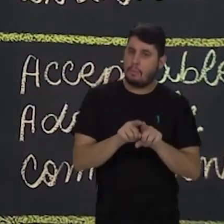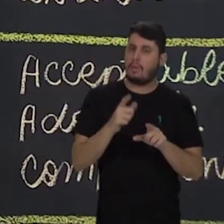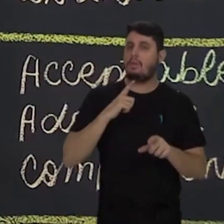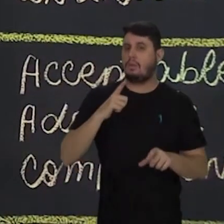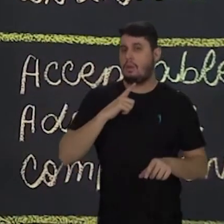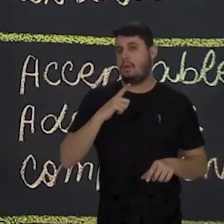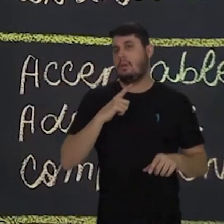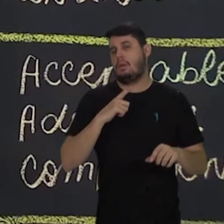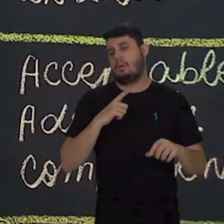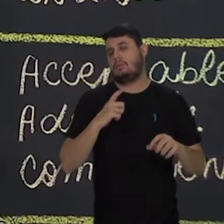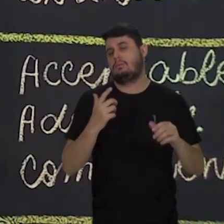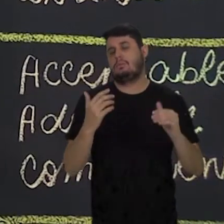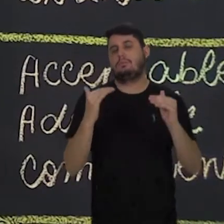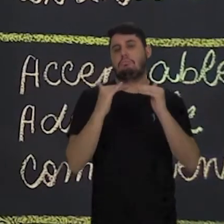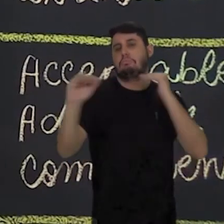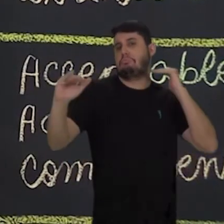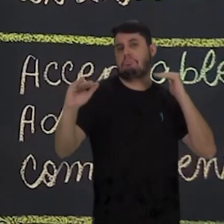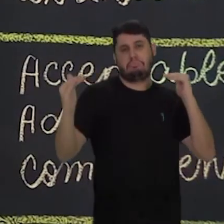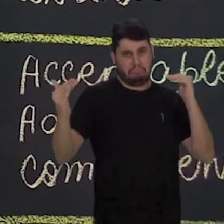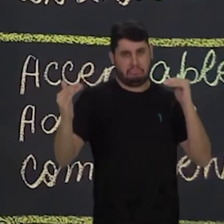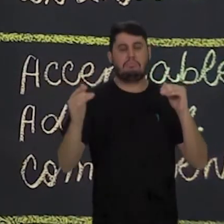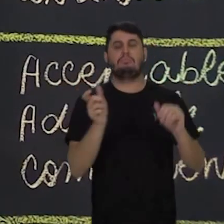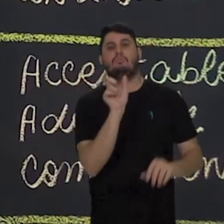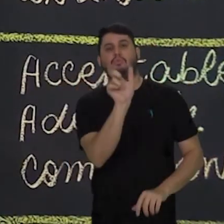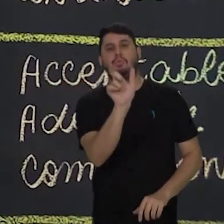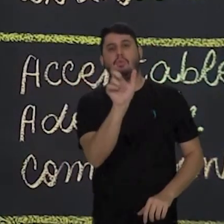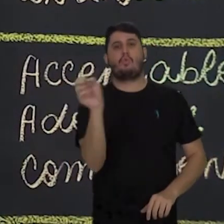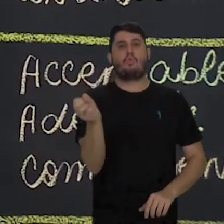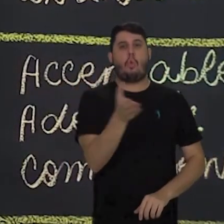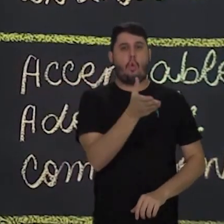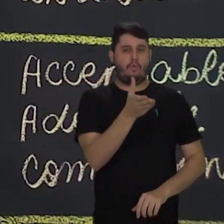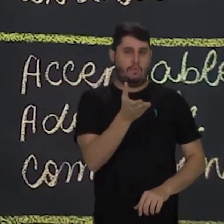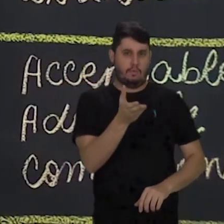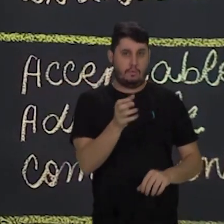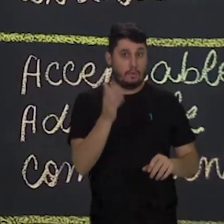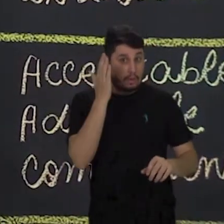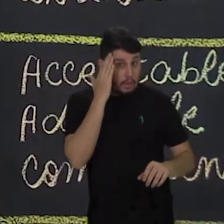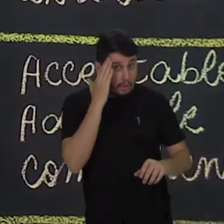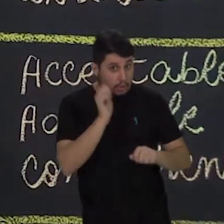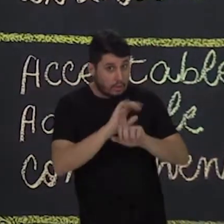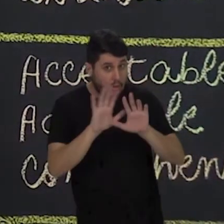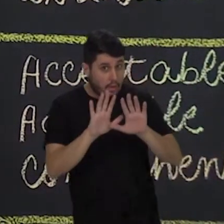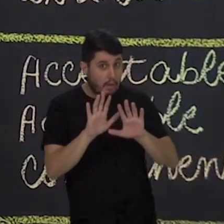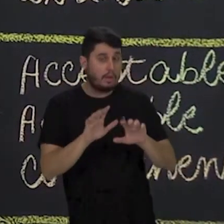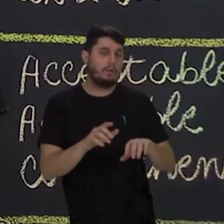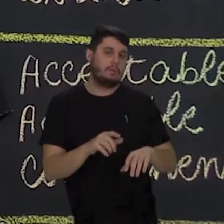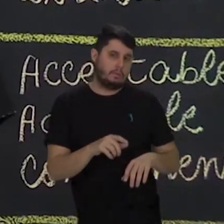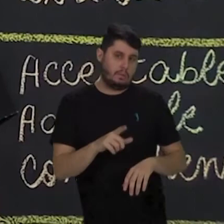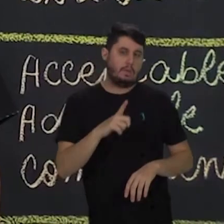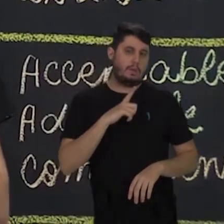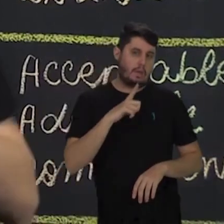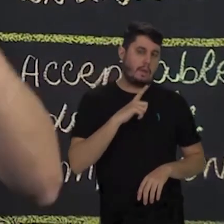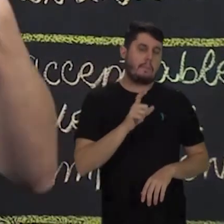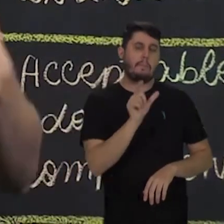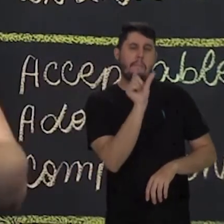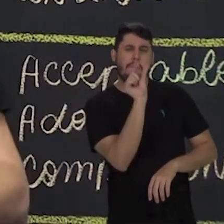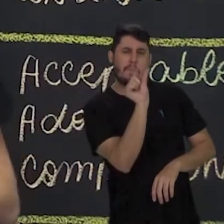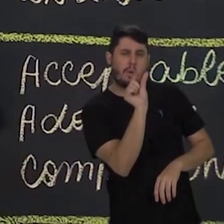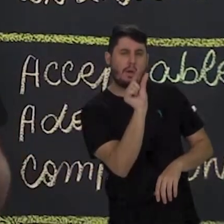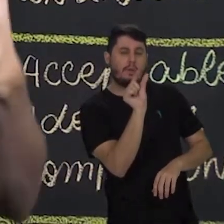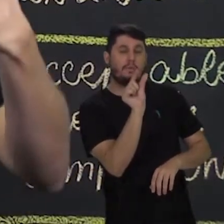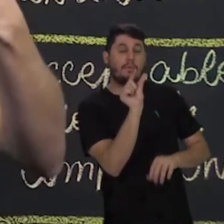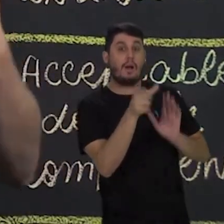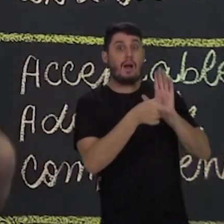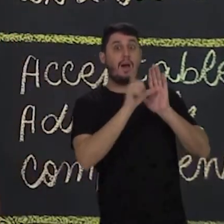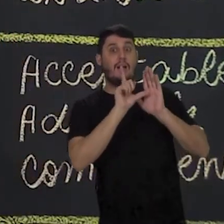vai formar uma nova frase. I disagree with you. Entenderam? É dessa forma que o prefixo vem para